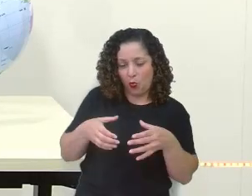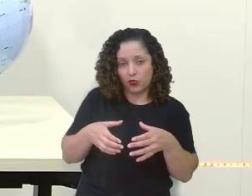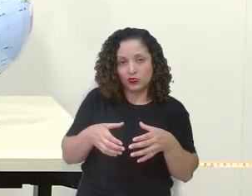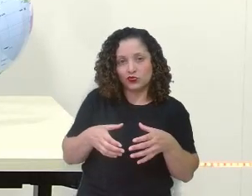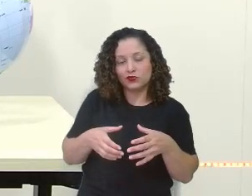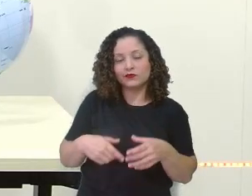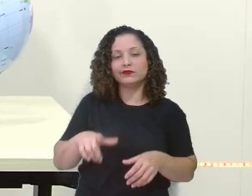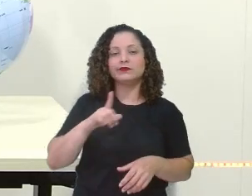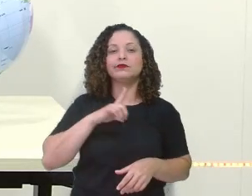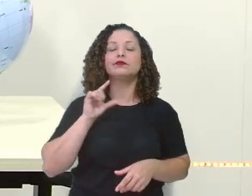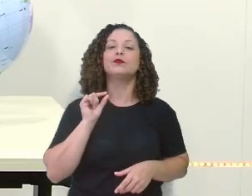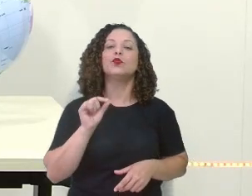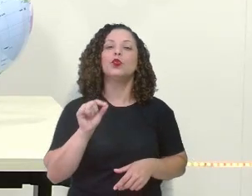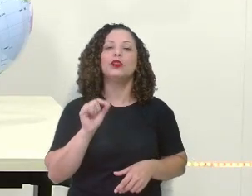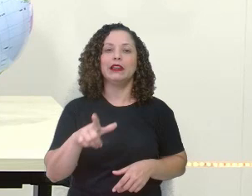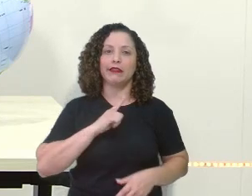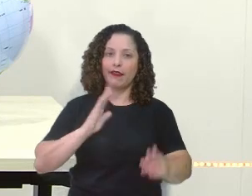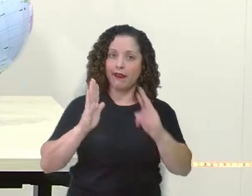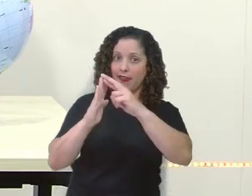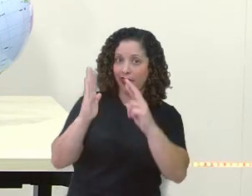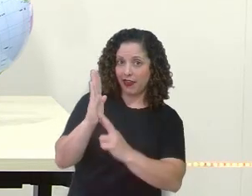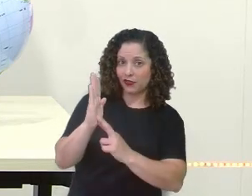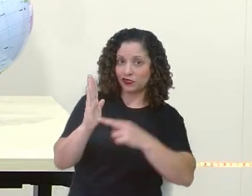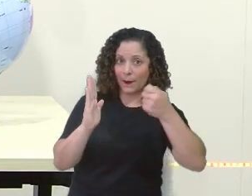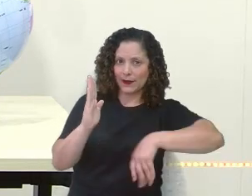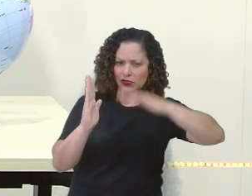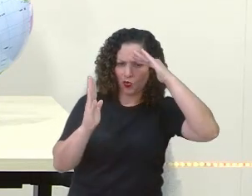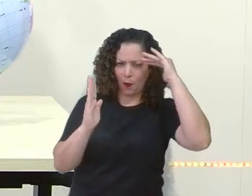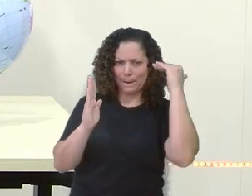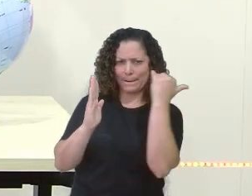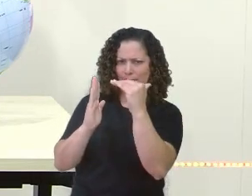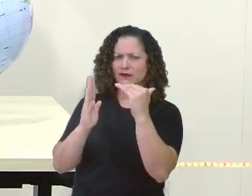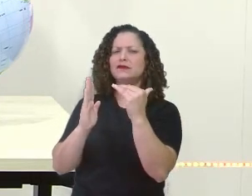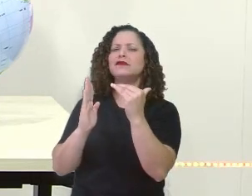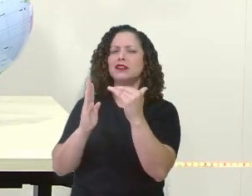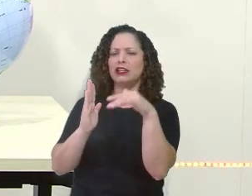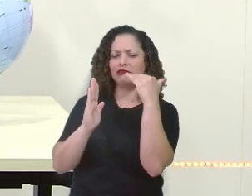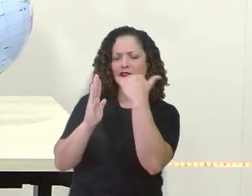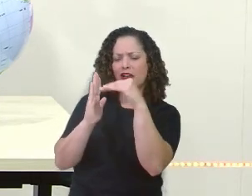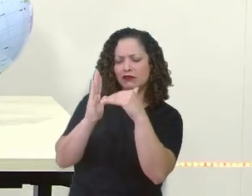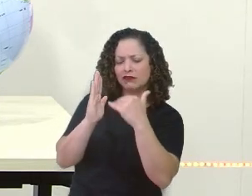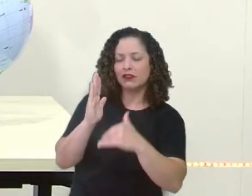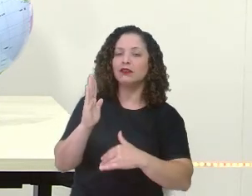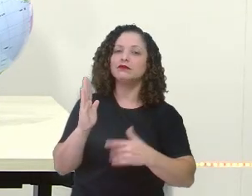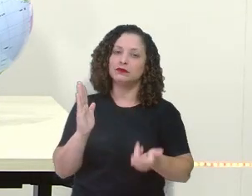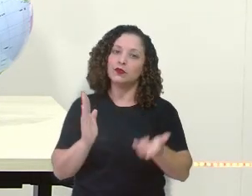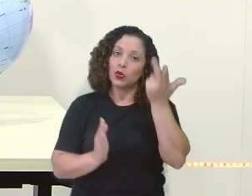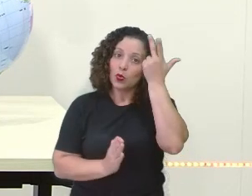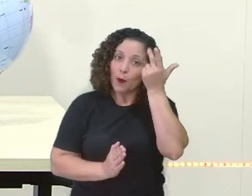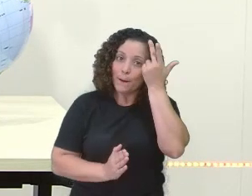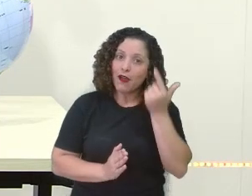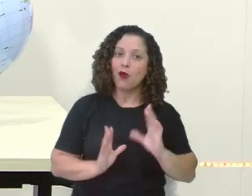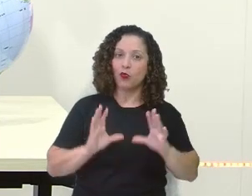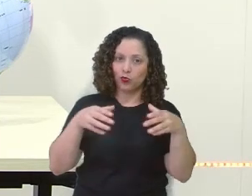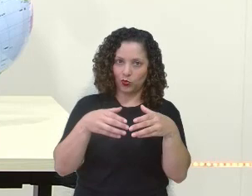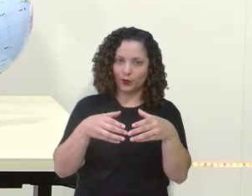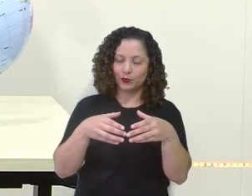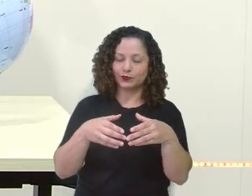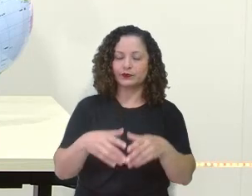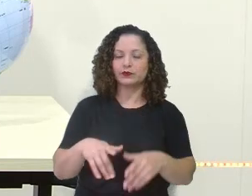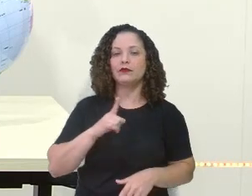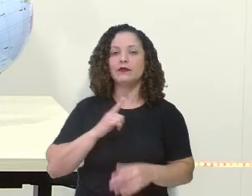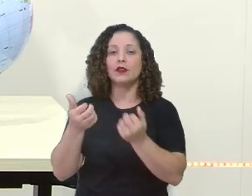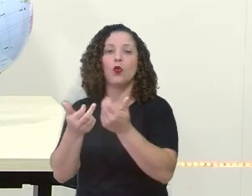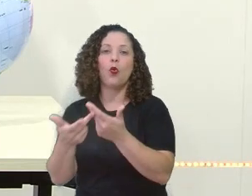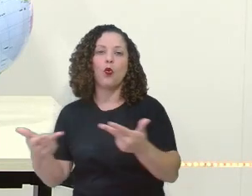a questão de regras que a gente precisa obedecer, não é? Isso é comum nos grupos, tá? Tem algumas